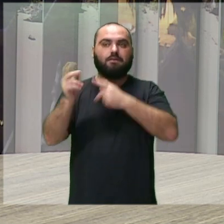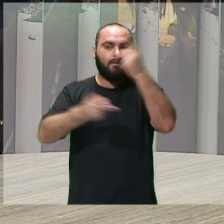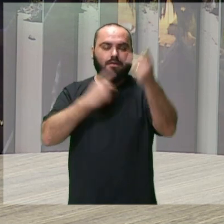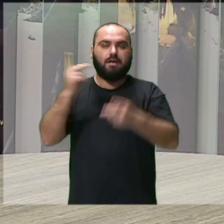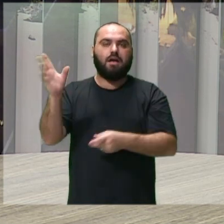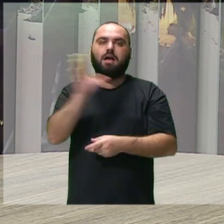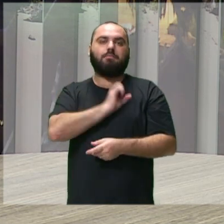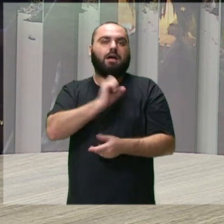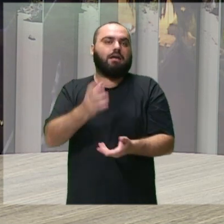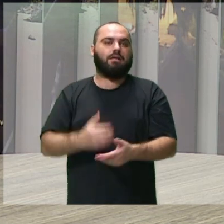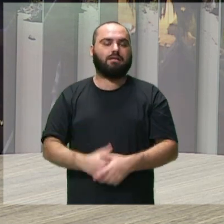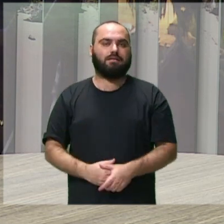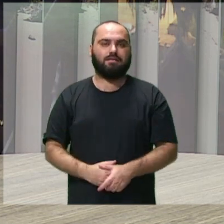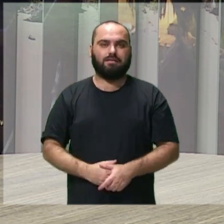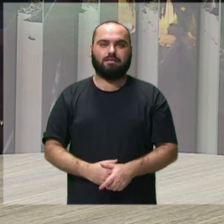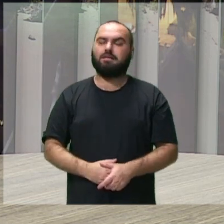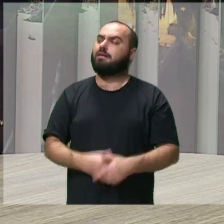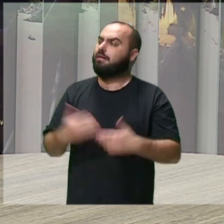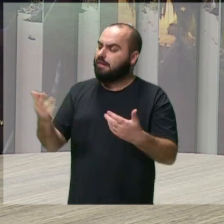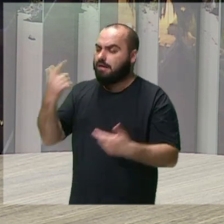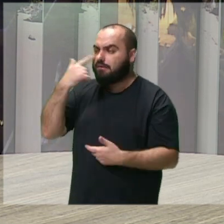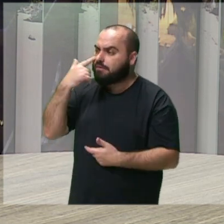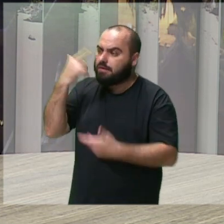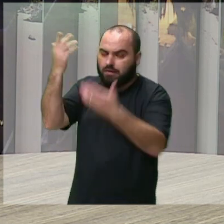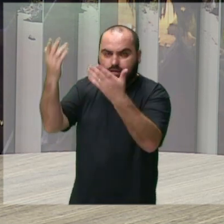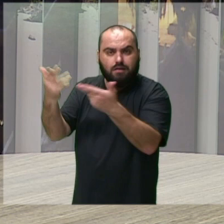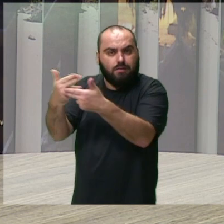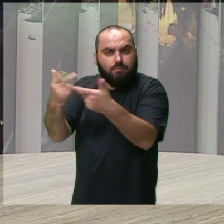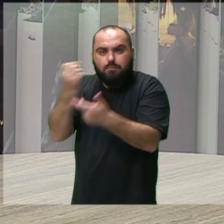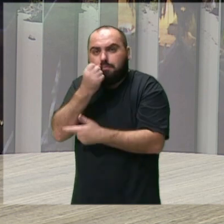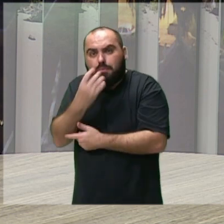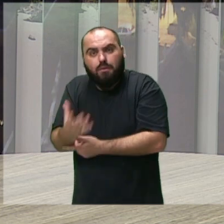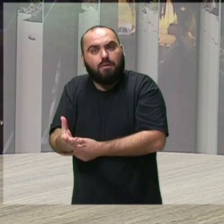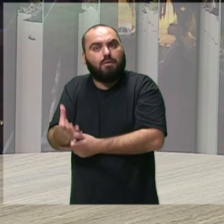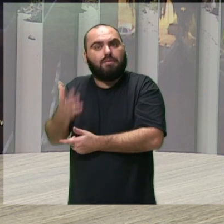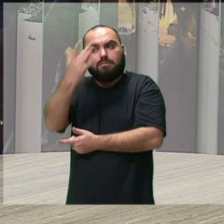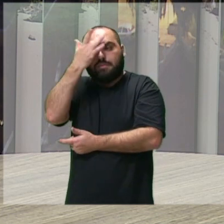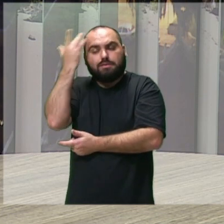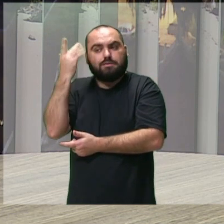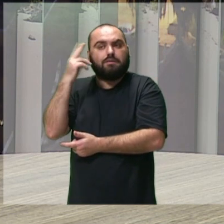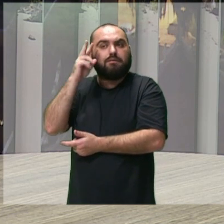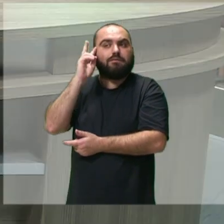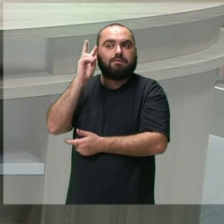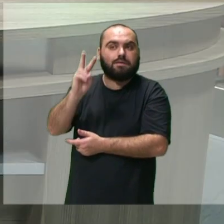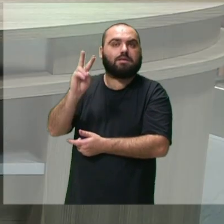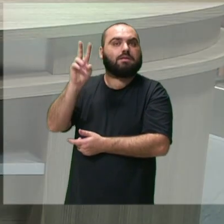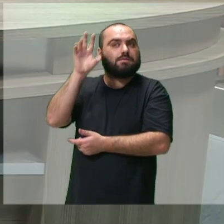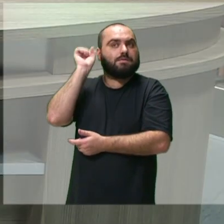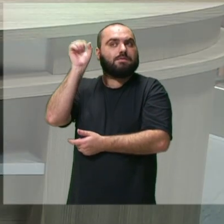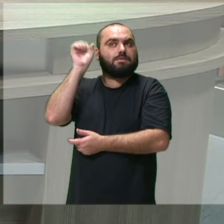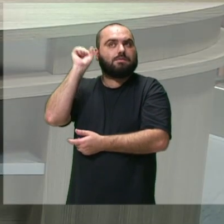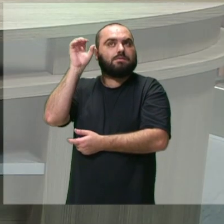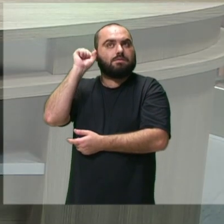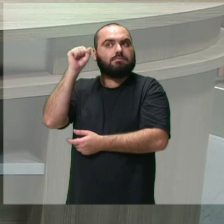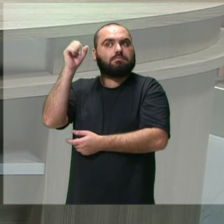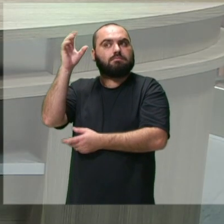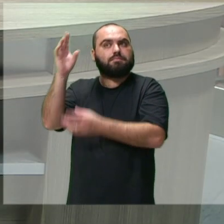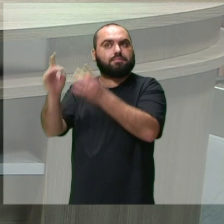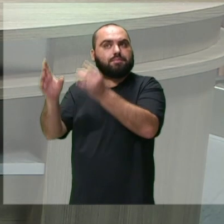um significado, um conceito por trás do conjunto das obras na exposição, né? E também tem